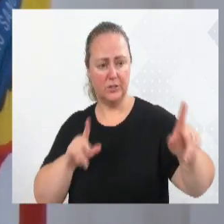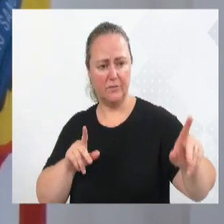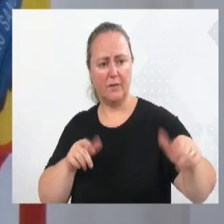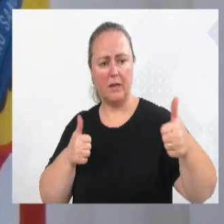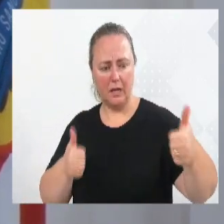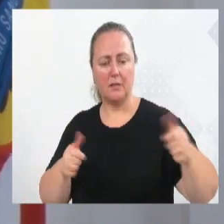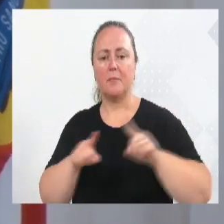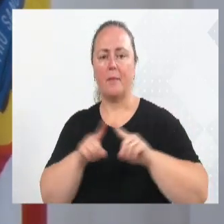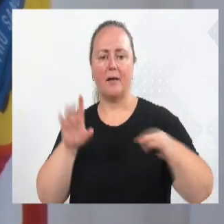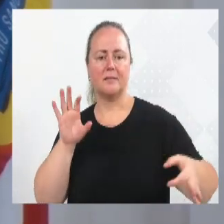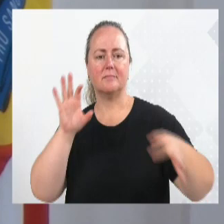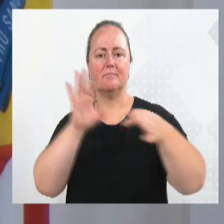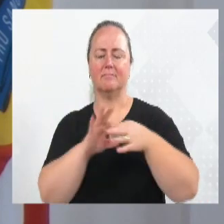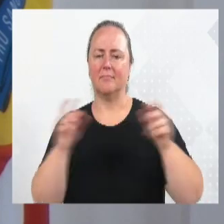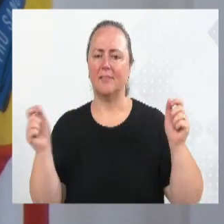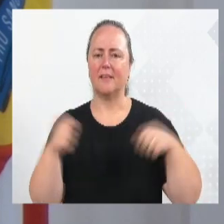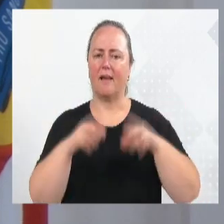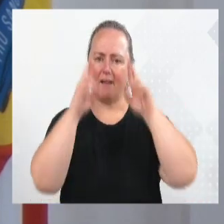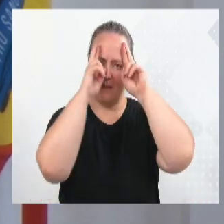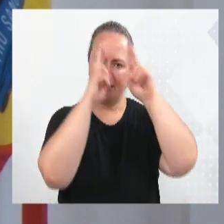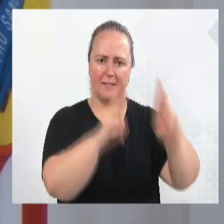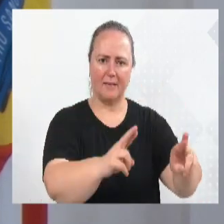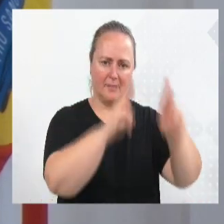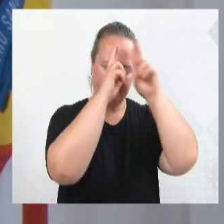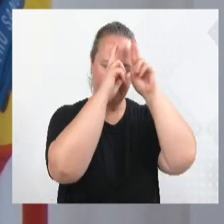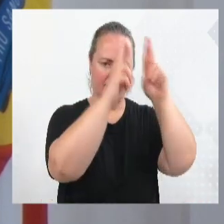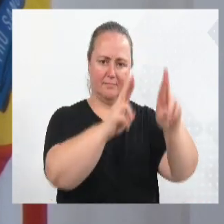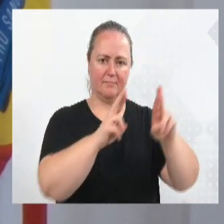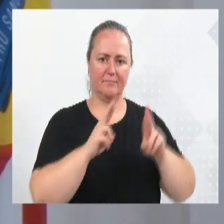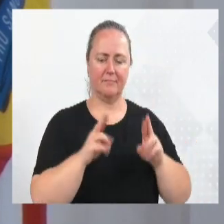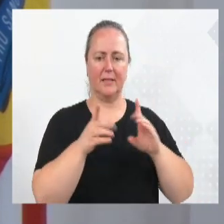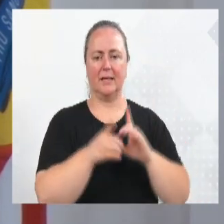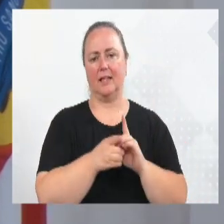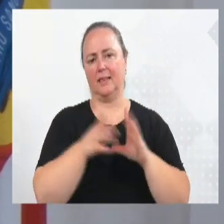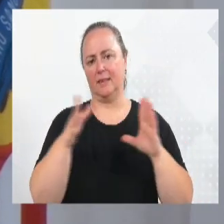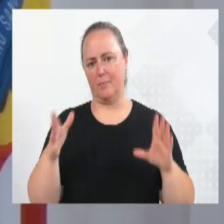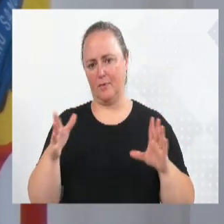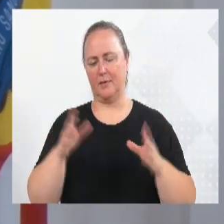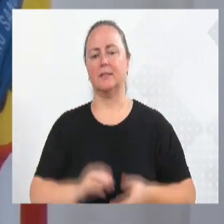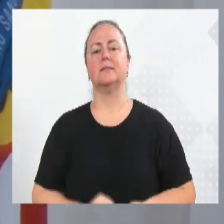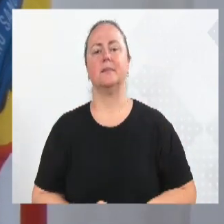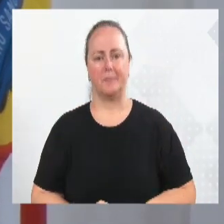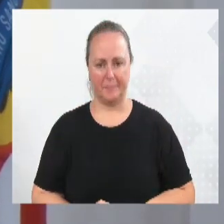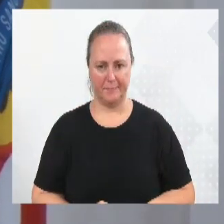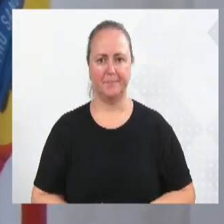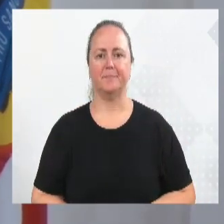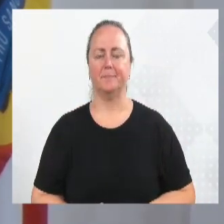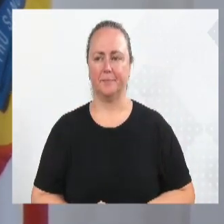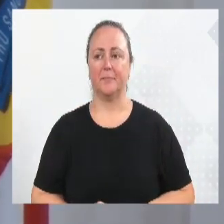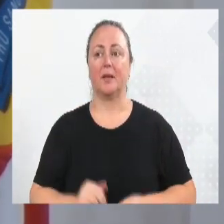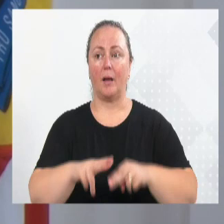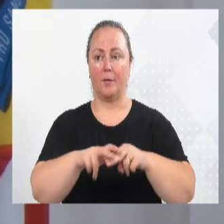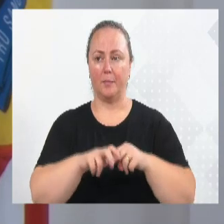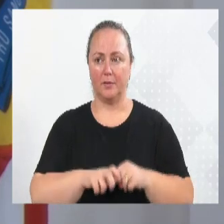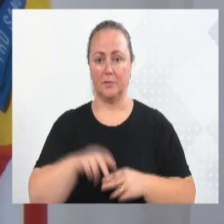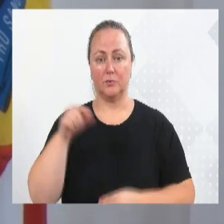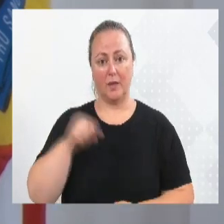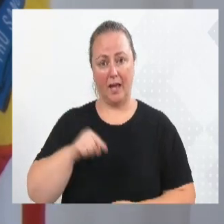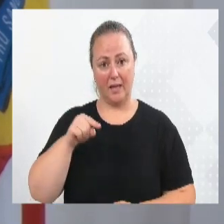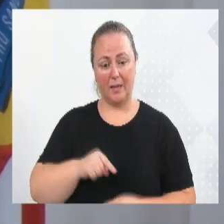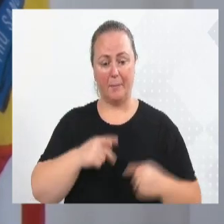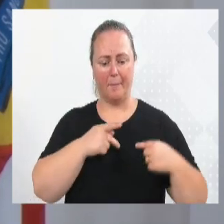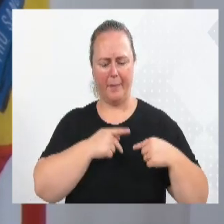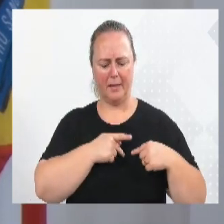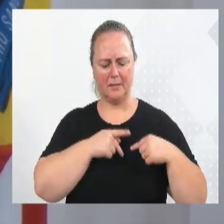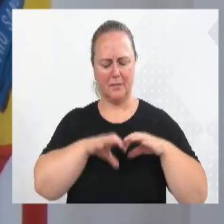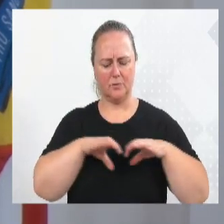construir pontes porque a gente tem que respeitar a democracia Então a gente tem que aqui muitas vezes separar nossas questões partidárias